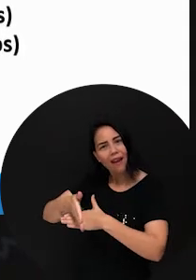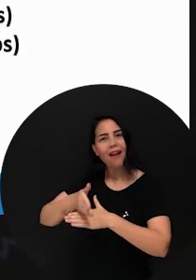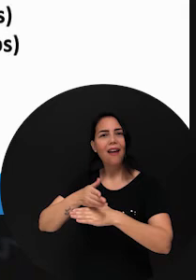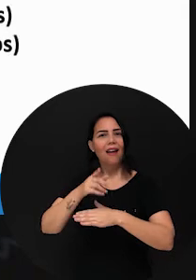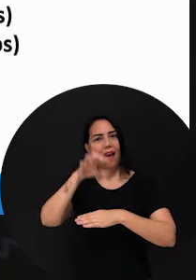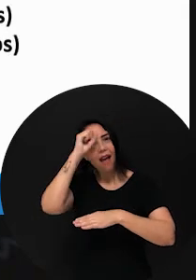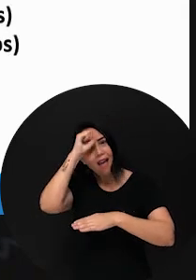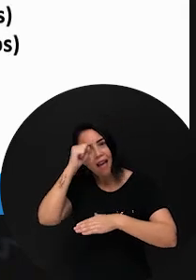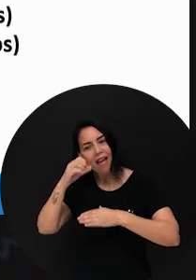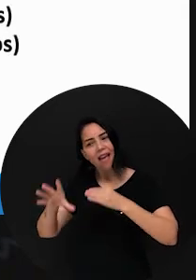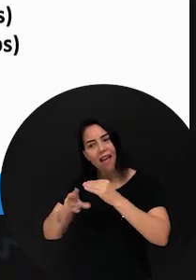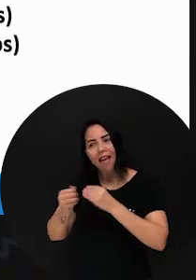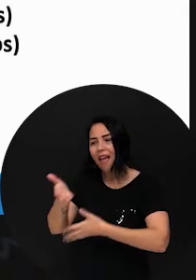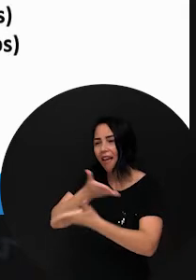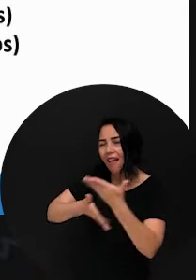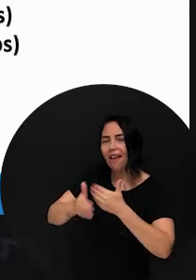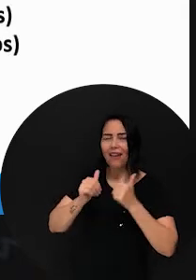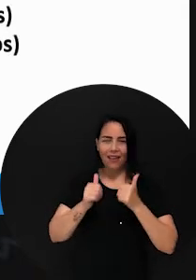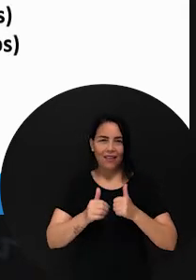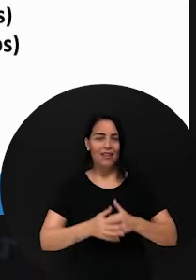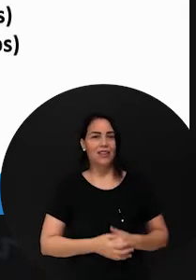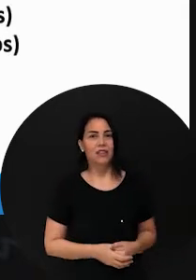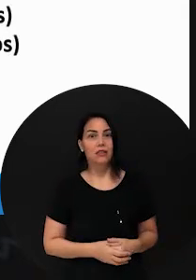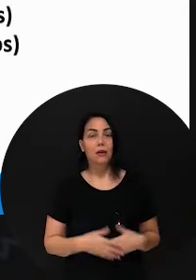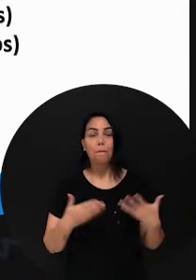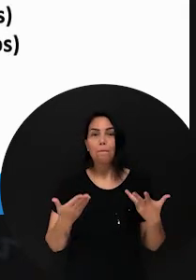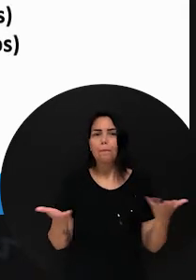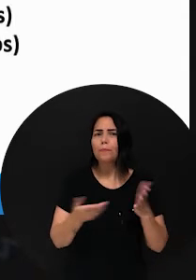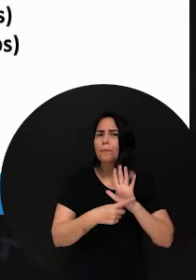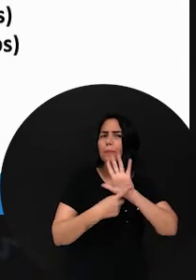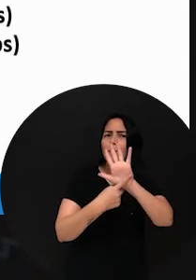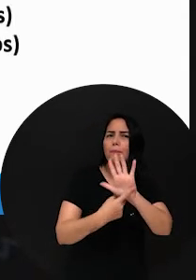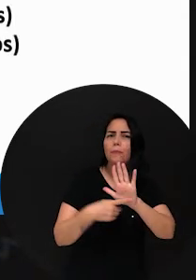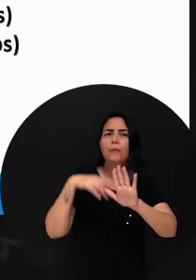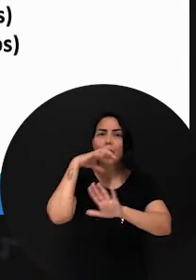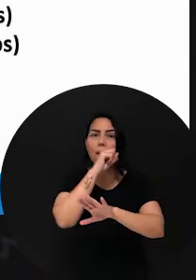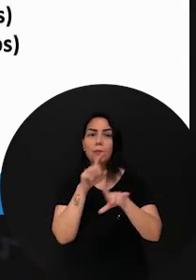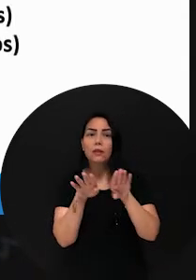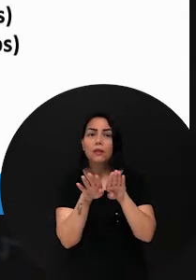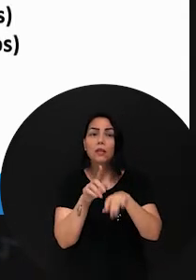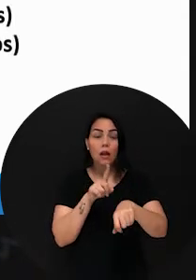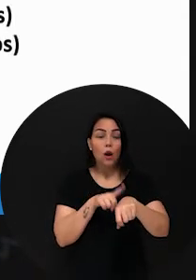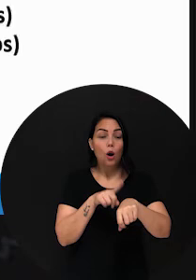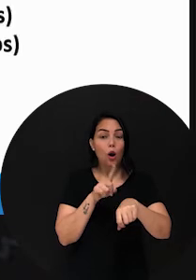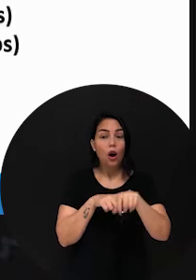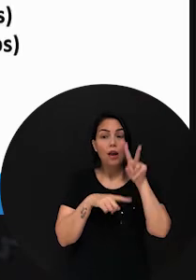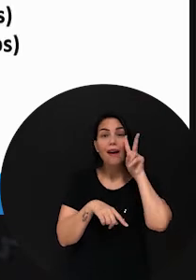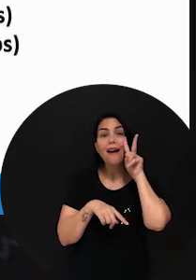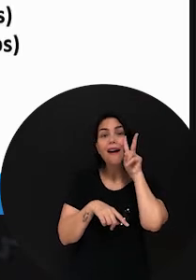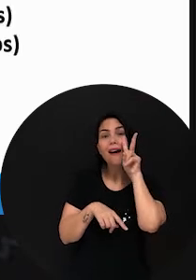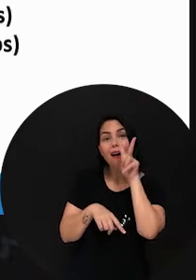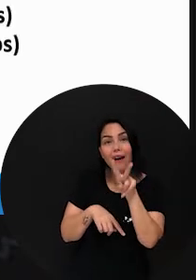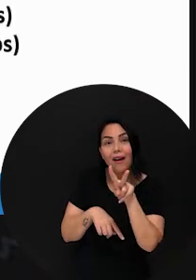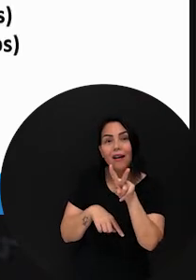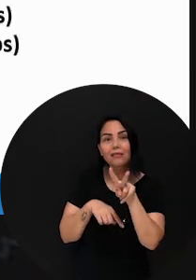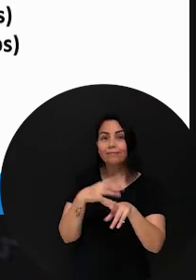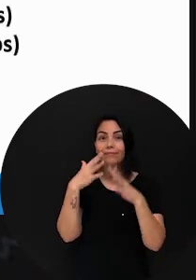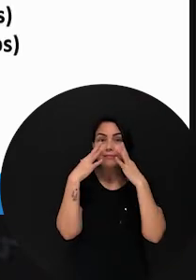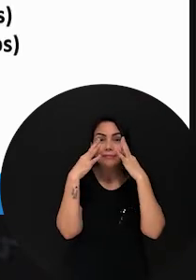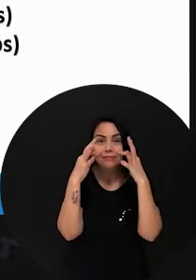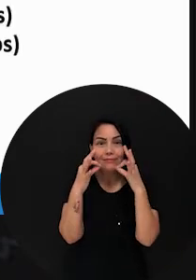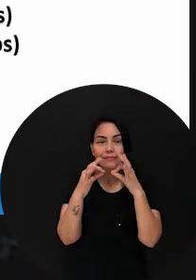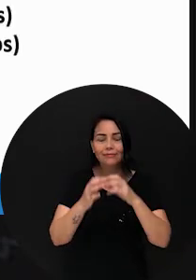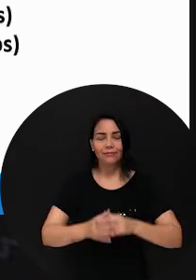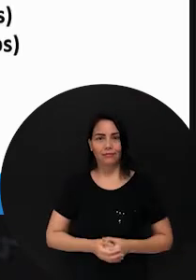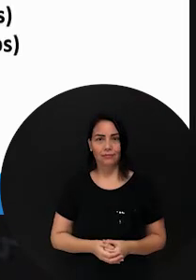Vou passar aqui rapidamente também a questão dos horários, então, né, dos turnos aqui. Nós temos, então,